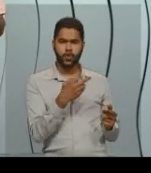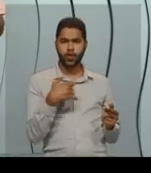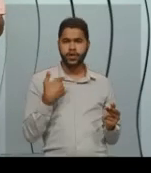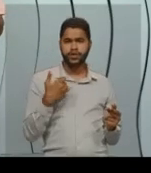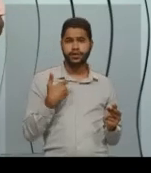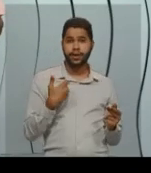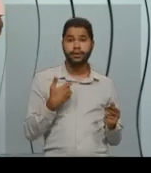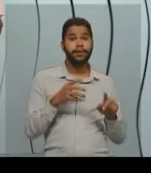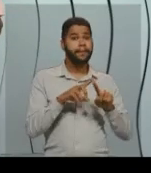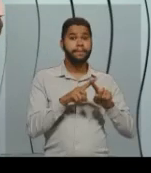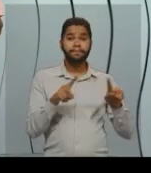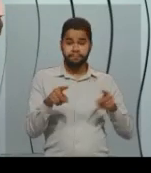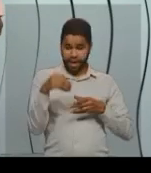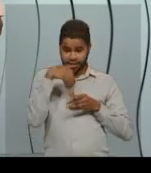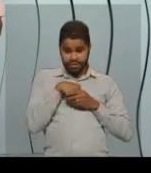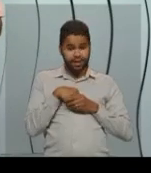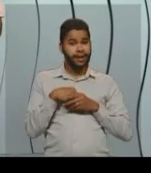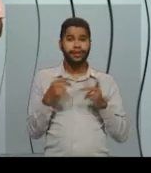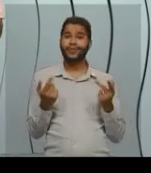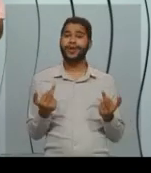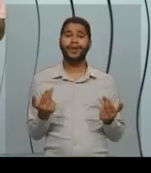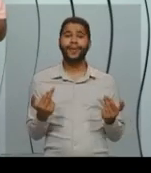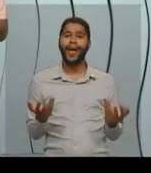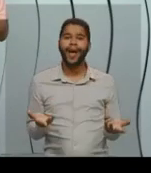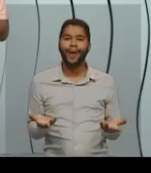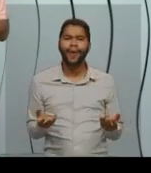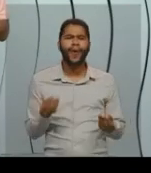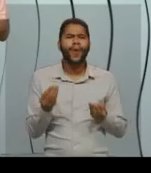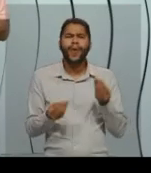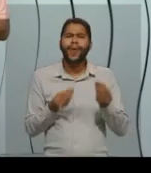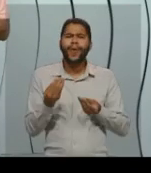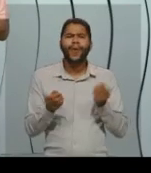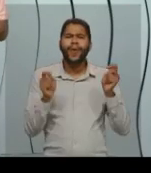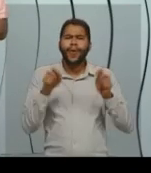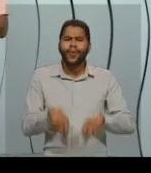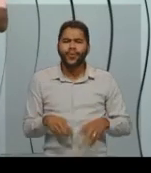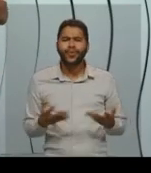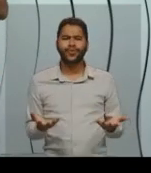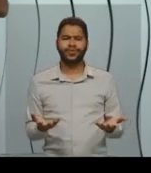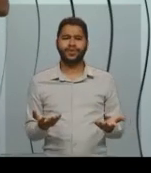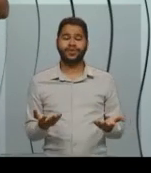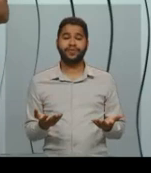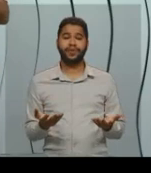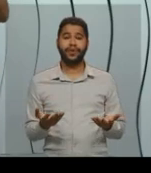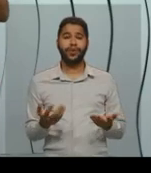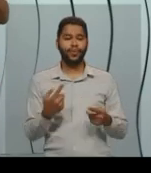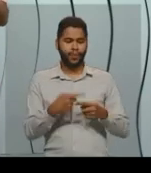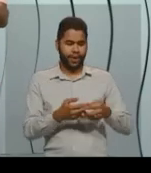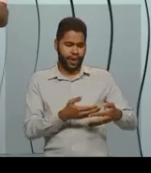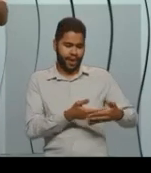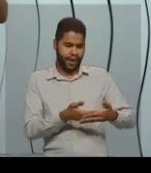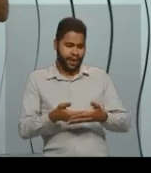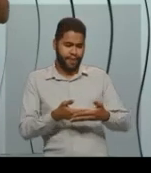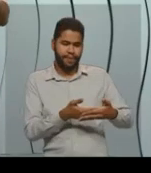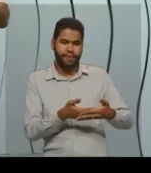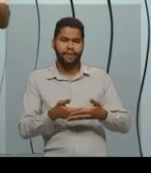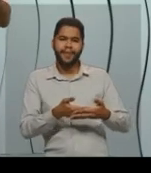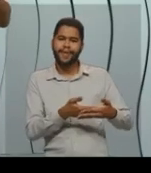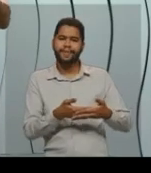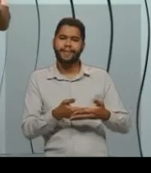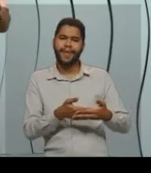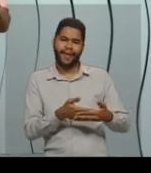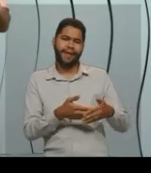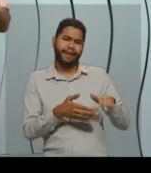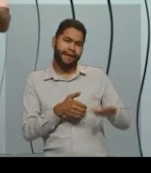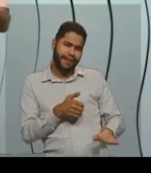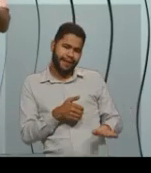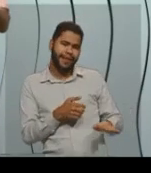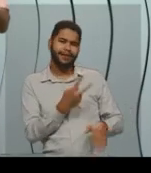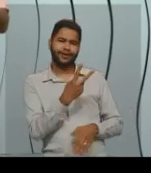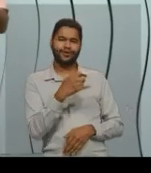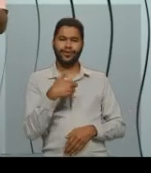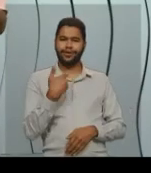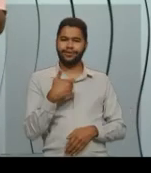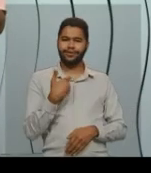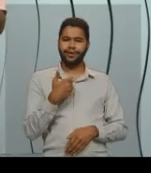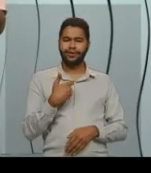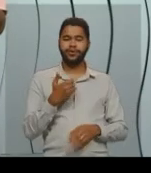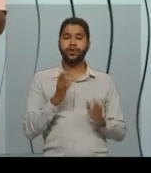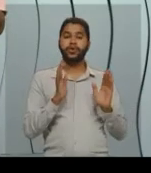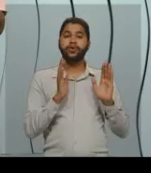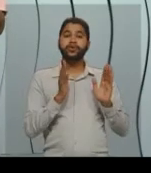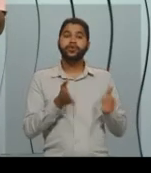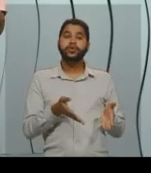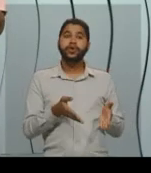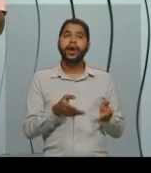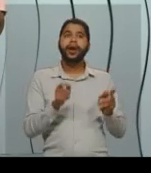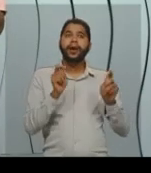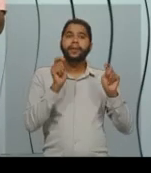tempo é a mesma pessoa da foto. Como isso é possível? Porque aquele bebê de 2 anos, aquela criança de 2 anos, ela já tinha